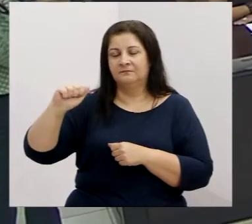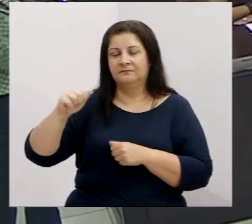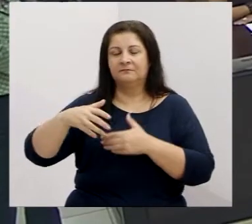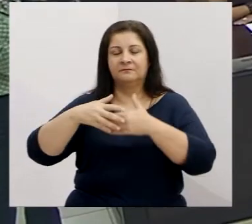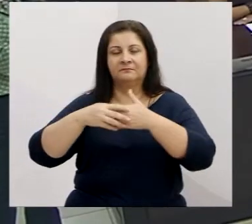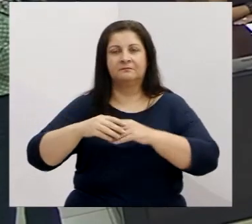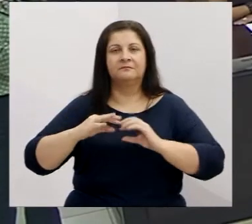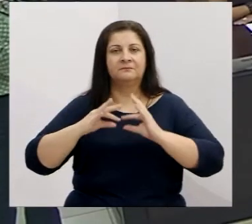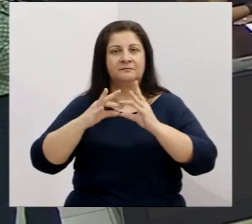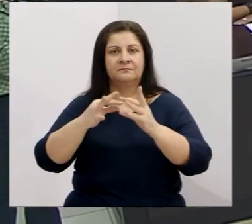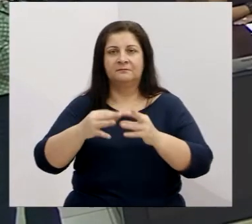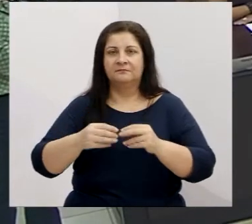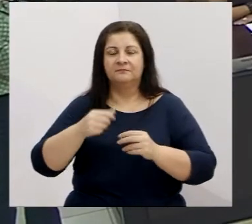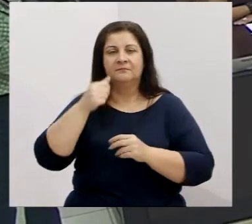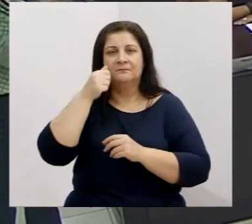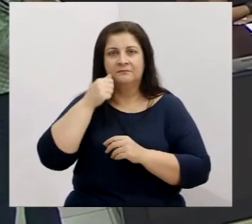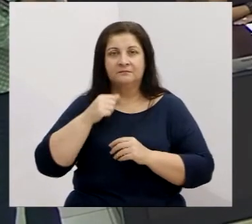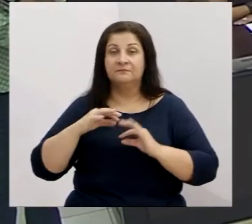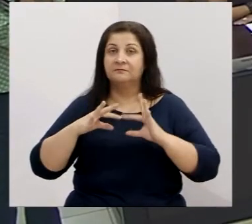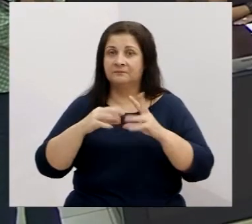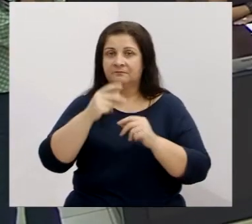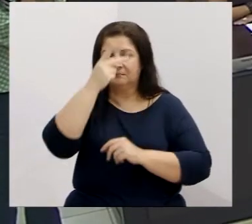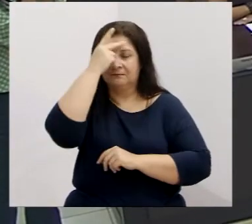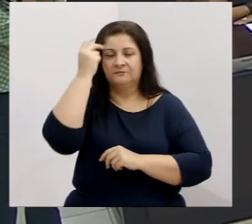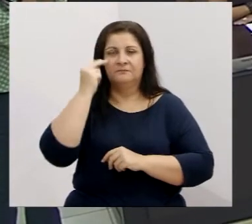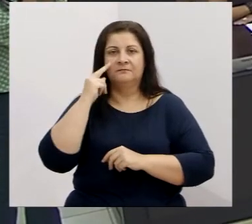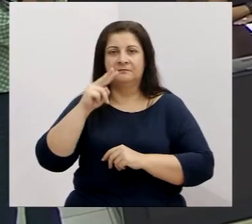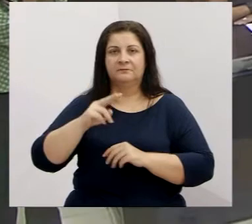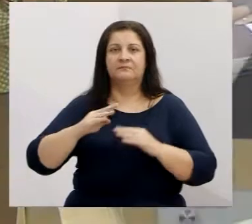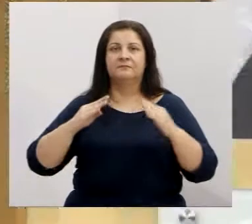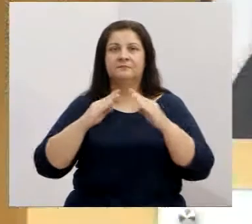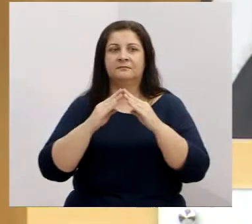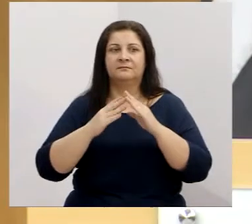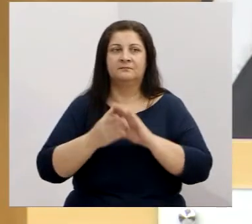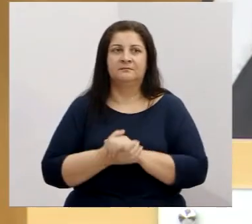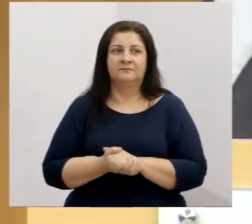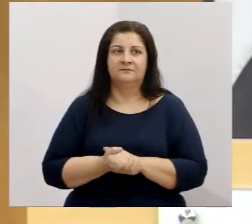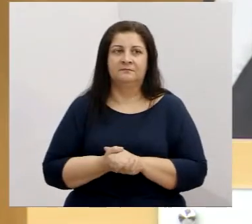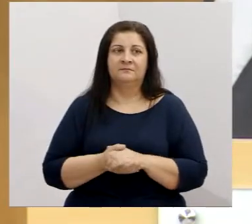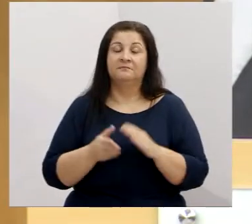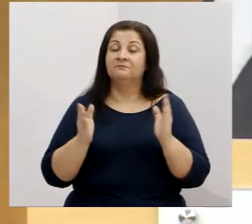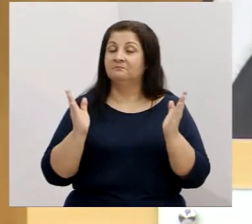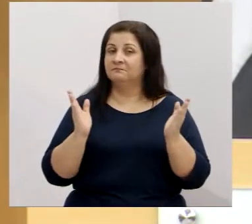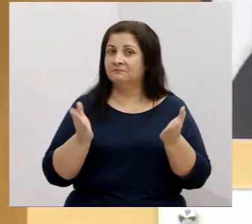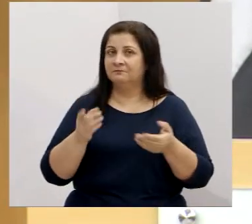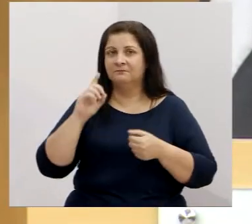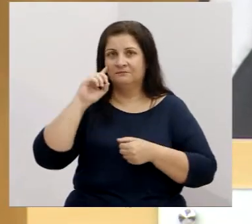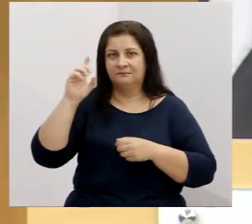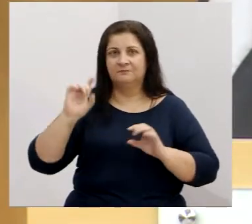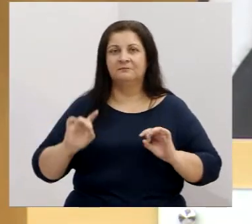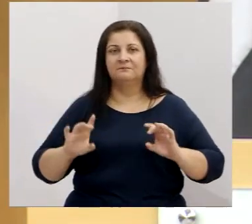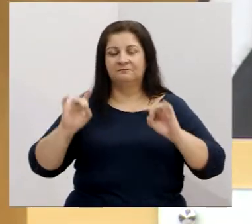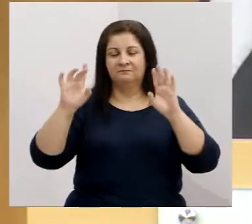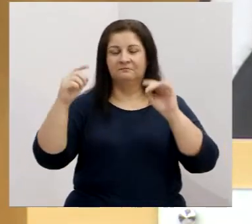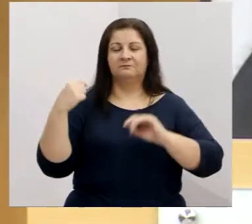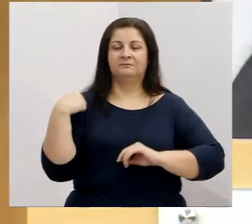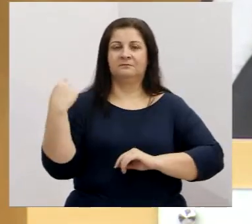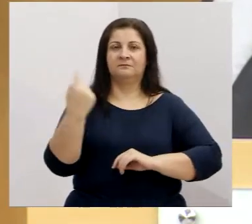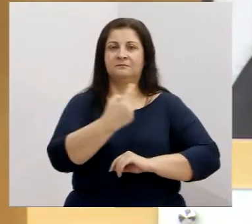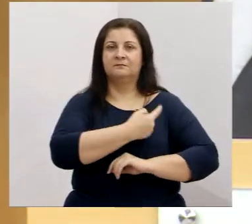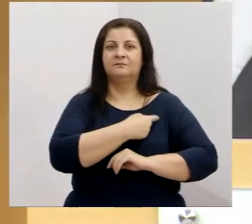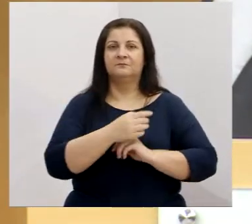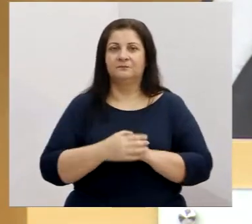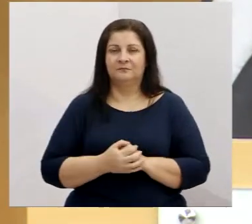cumprimentar todos vocês que estão aqui e todo mundo que nos assiste em casa acho que o dia de Fato muito especial né para todas nós